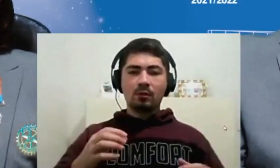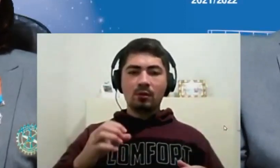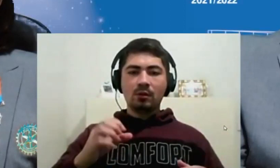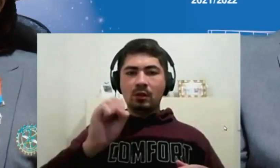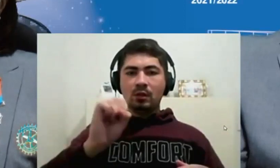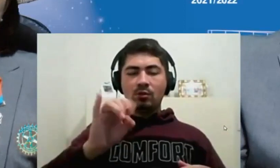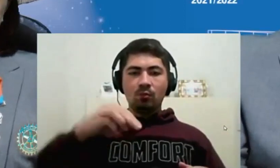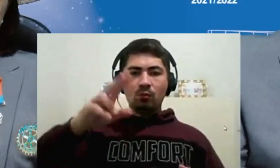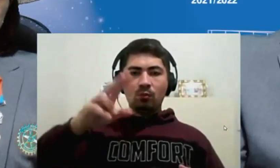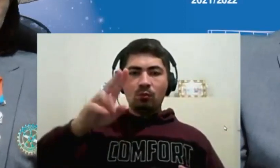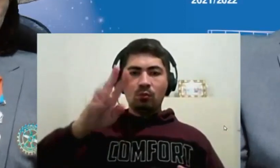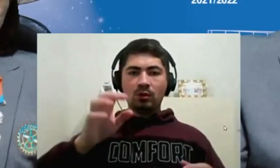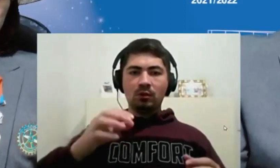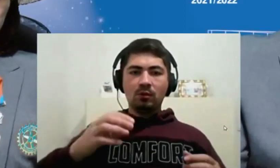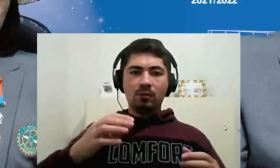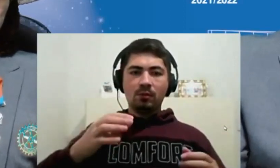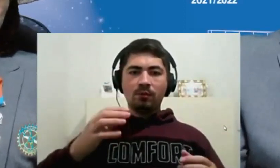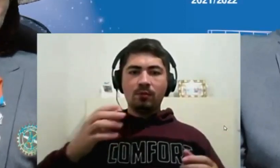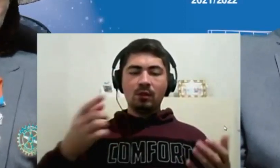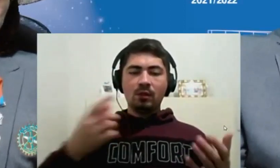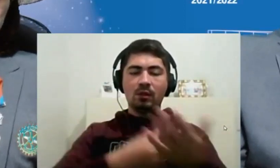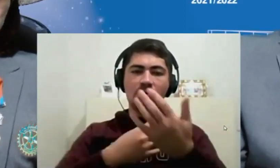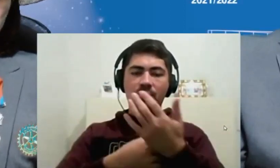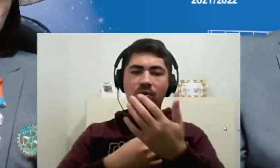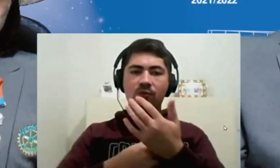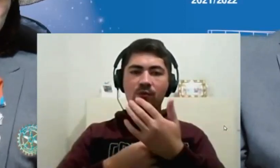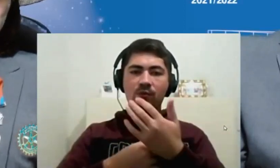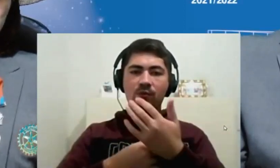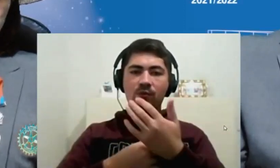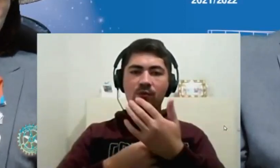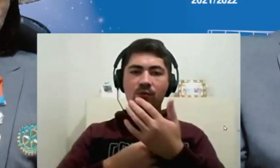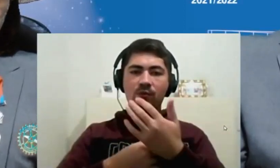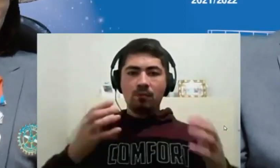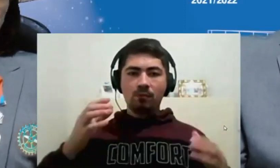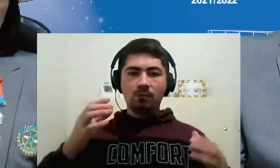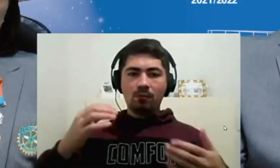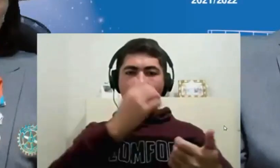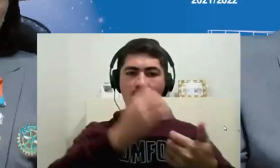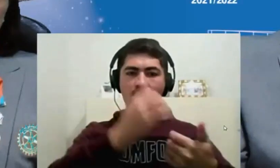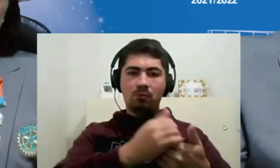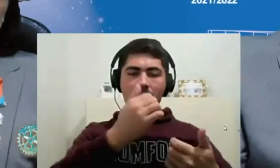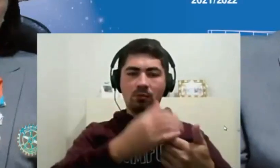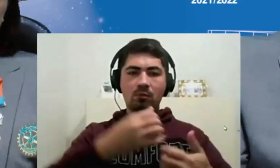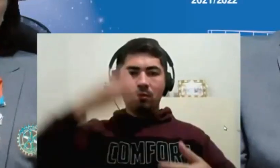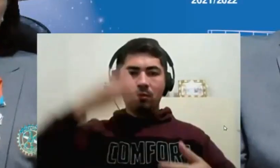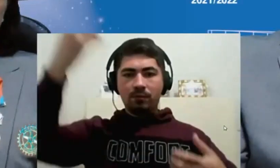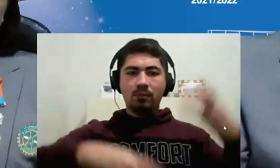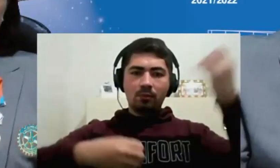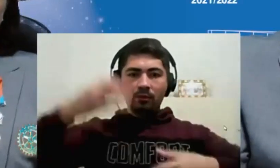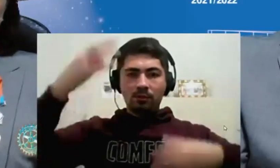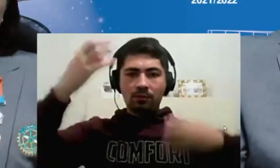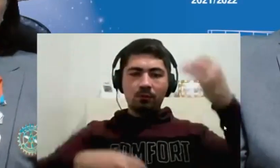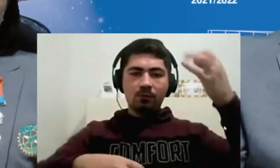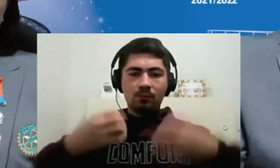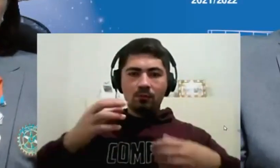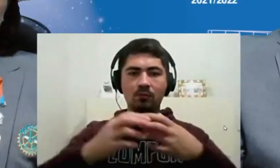nos abrilhantando no final do seminário com sua experiência, com a sua história de vida e com a sua